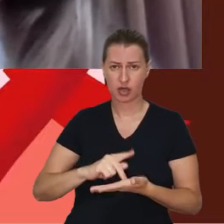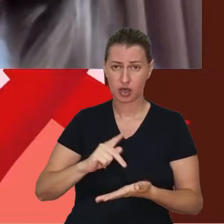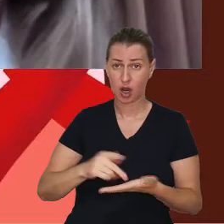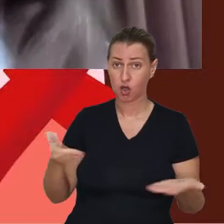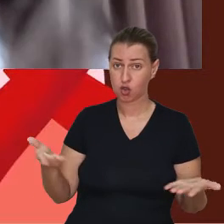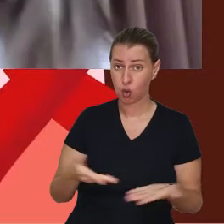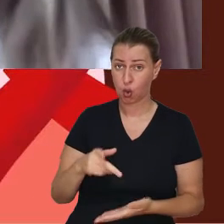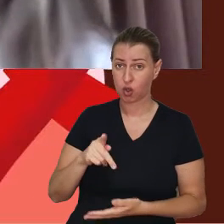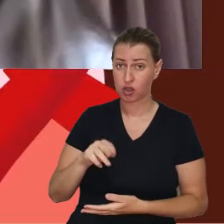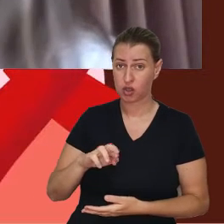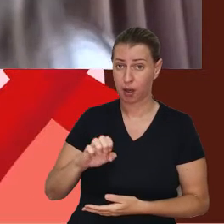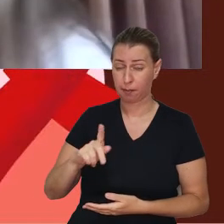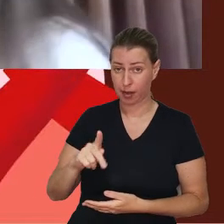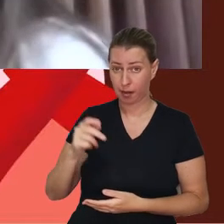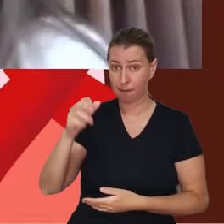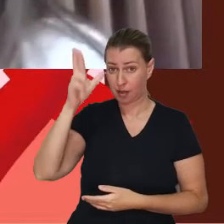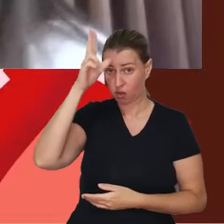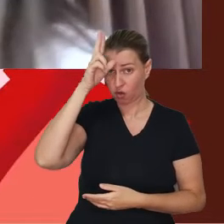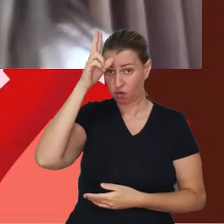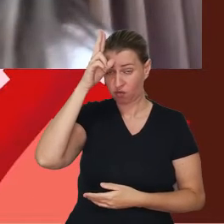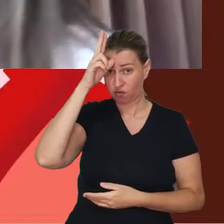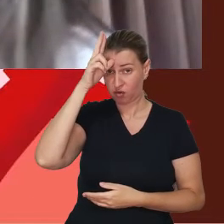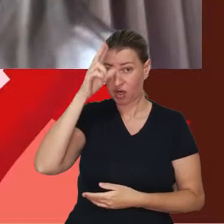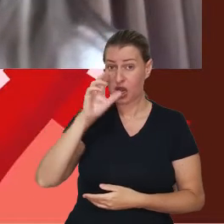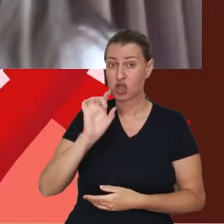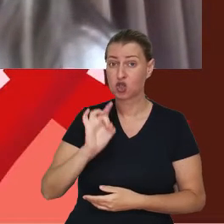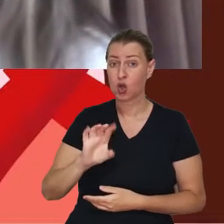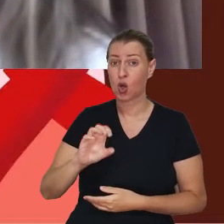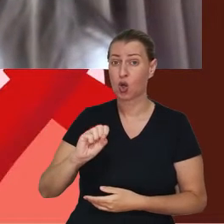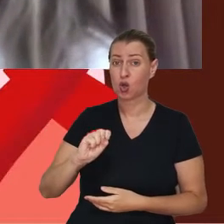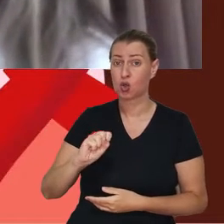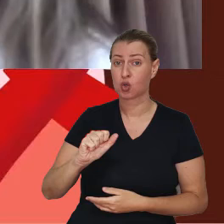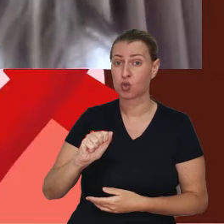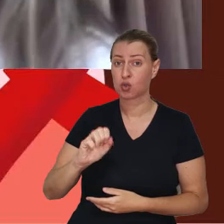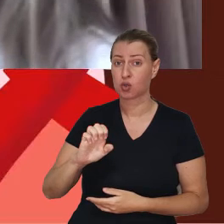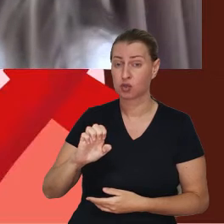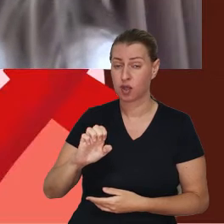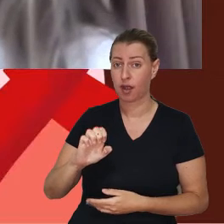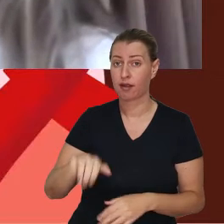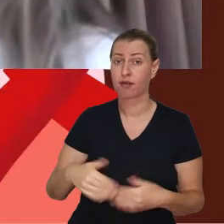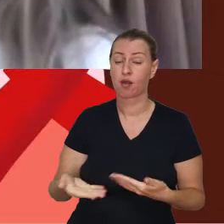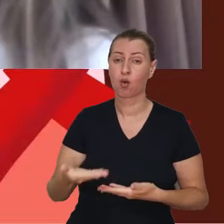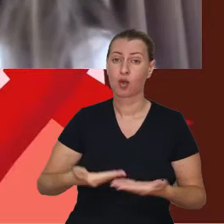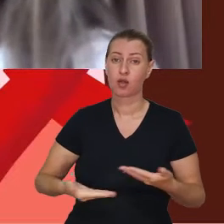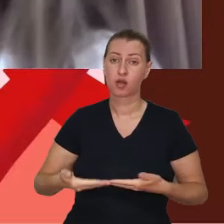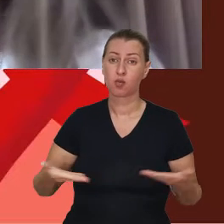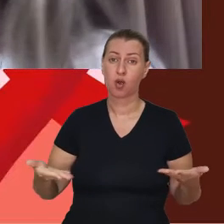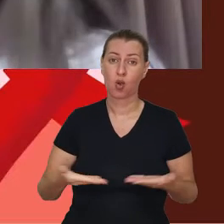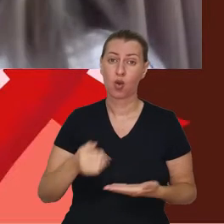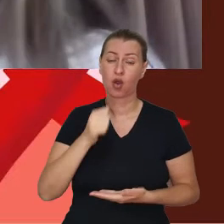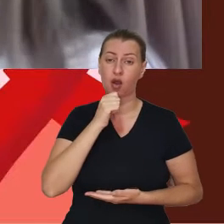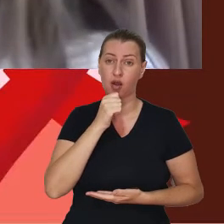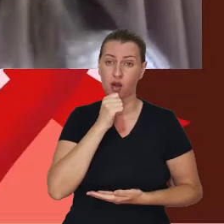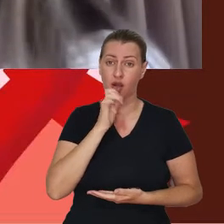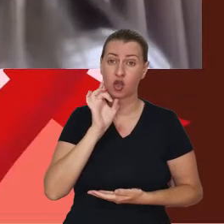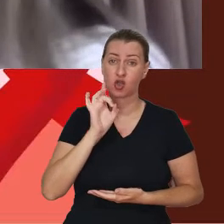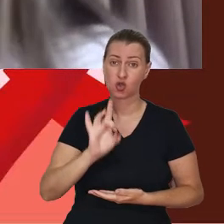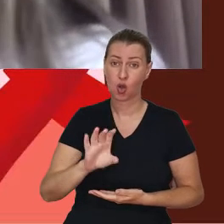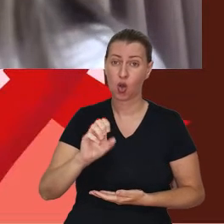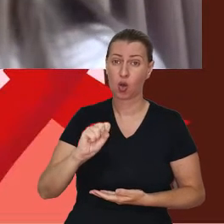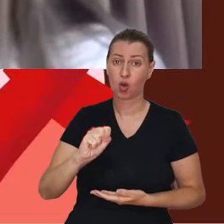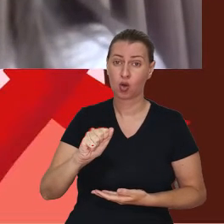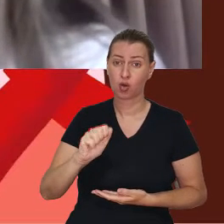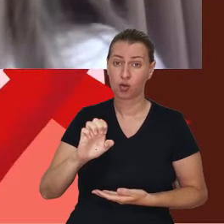Novo Hamburgo, tá? É na UDM, é no SAI. Na UDM, tá. O atendimento hoje, ele ainda é só no